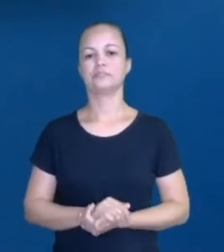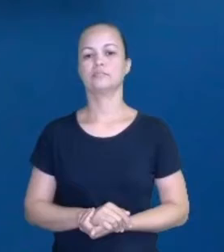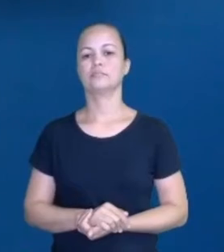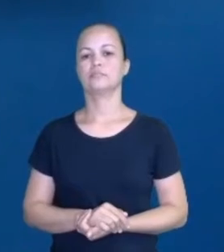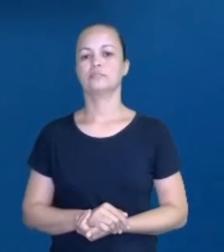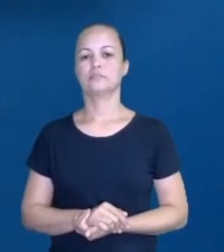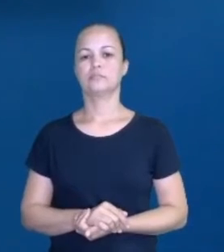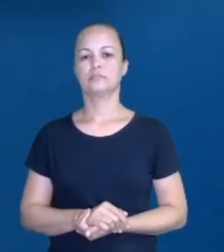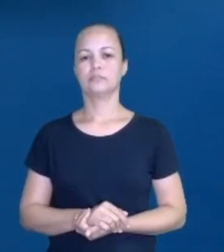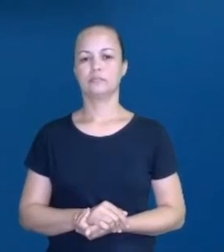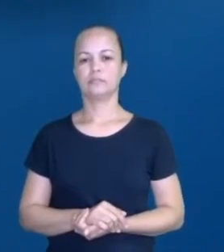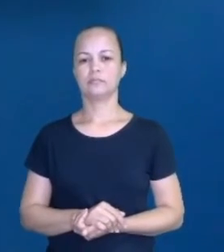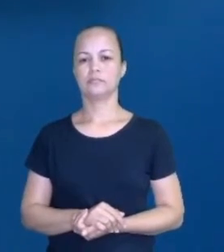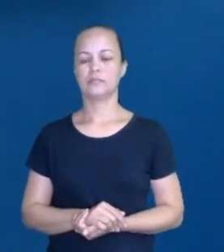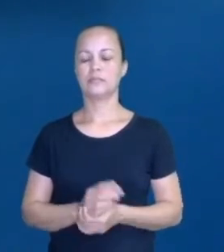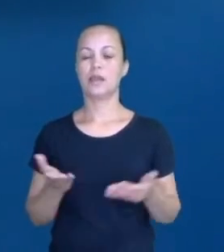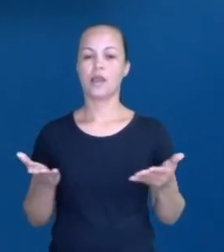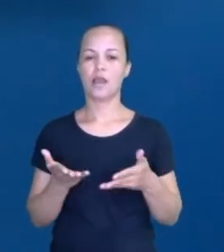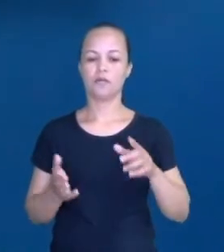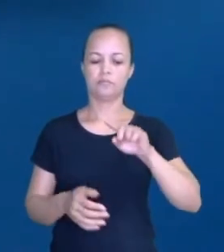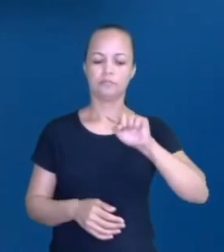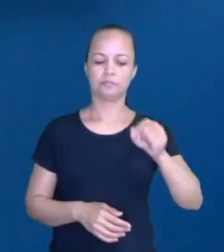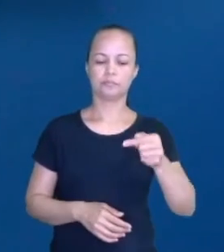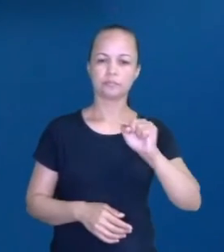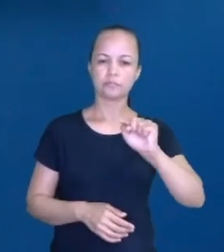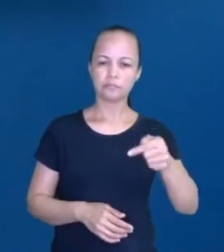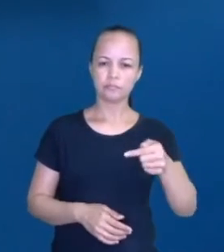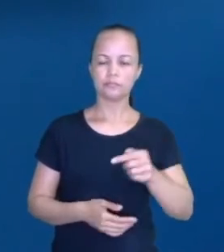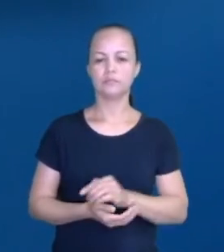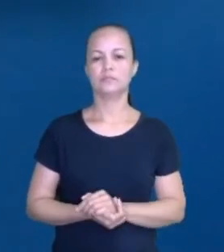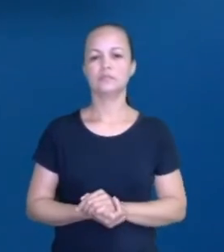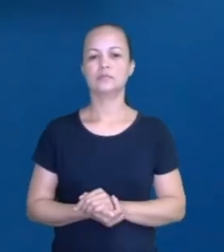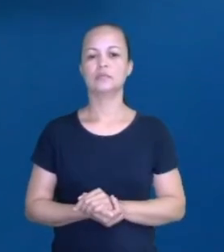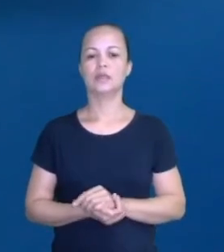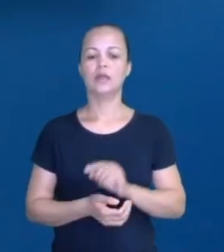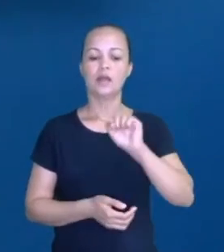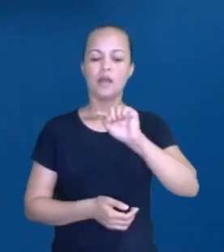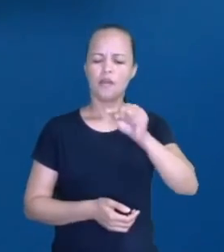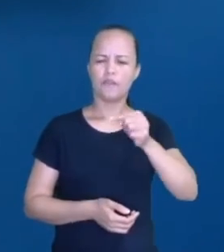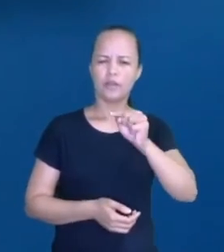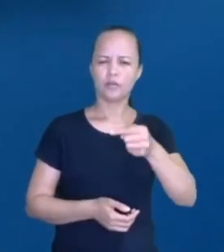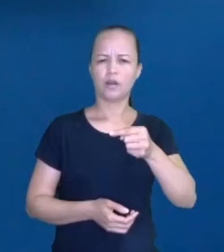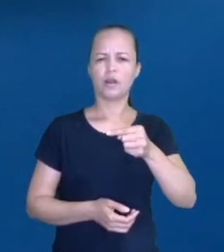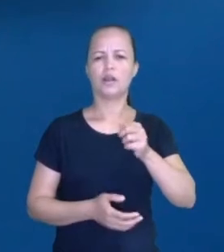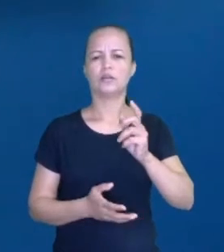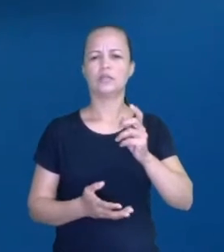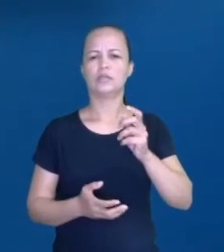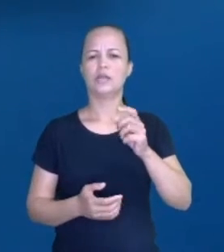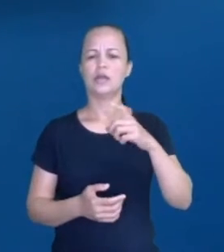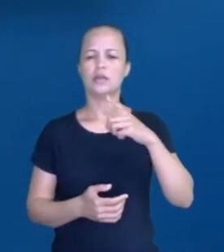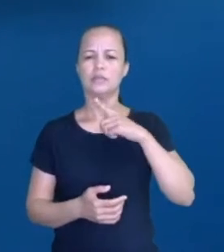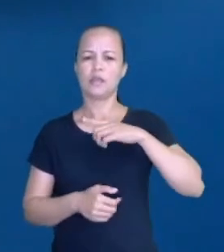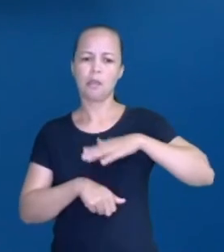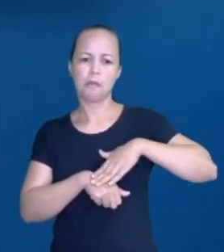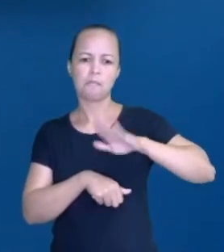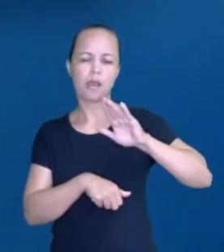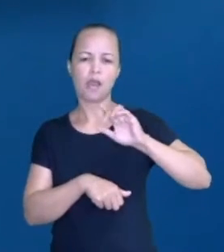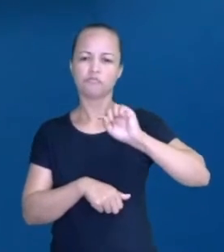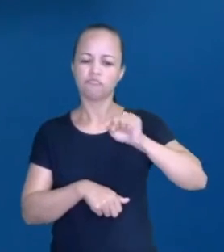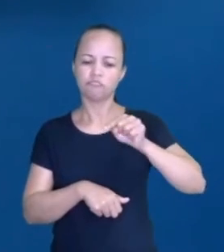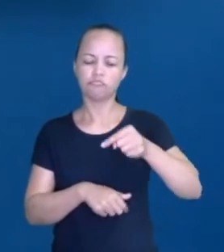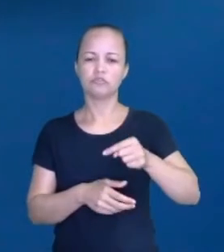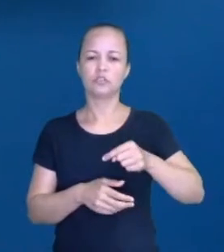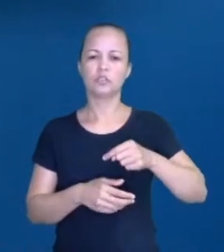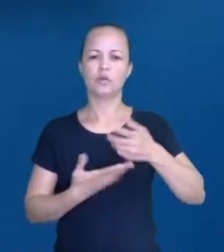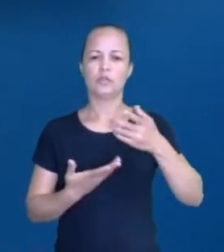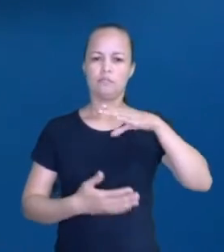Vamos agora para a vírgula. A vírgula é um dos sinais de pontuação que tem mais funções. É um dos que tem mais